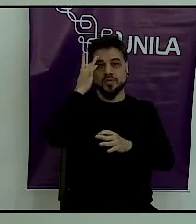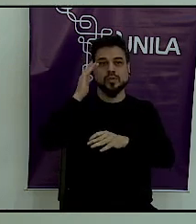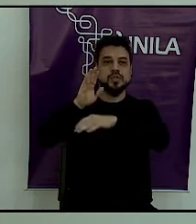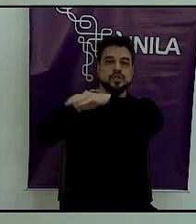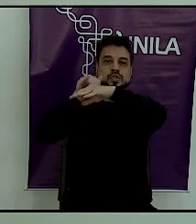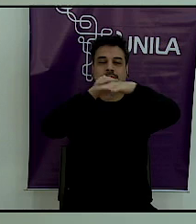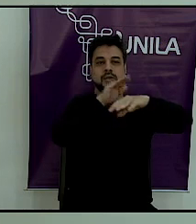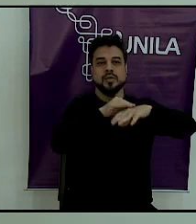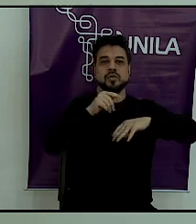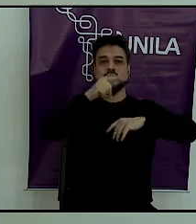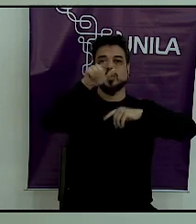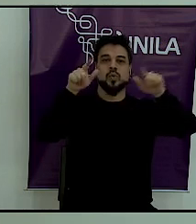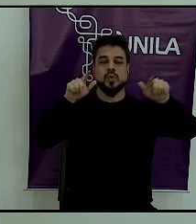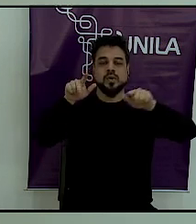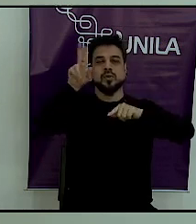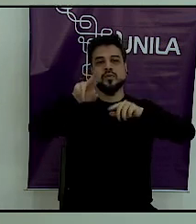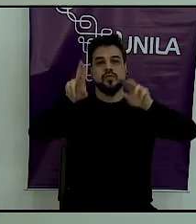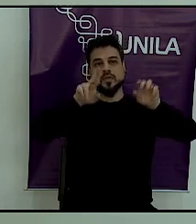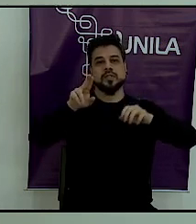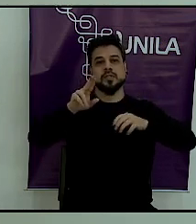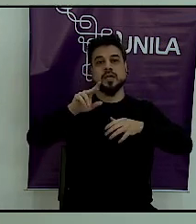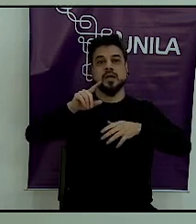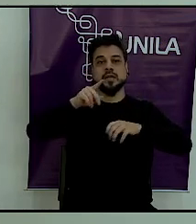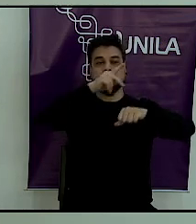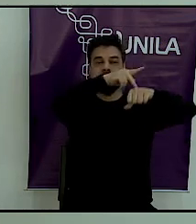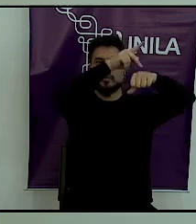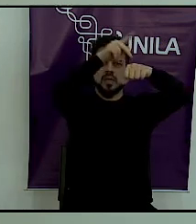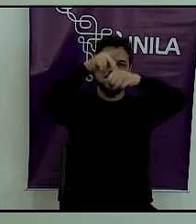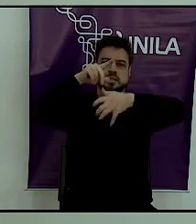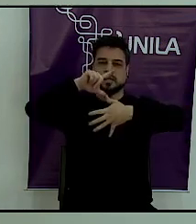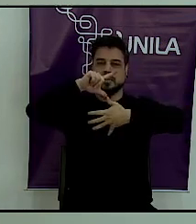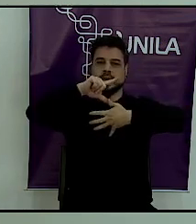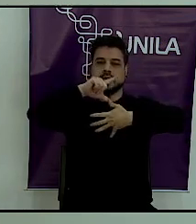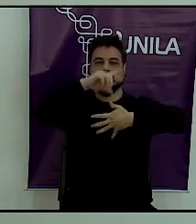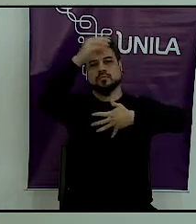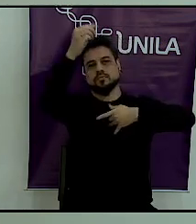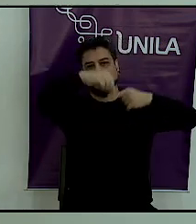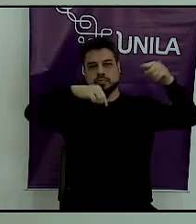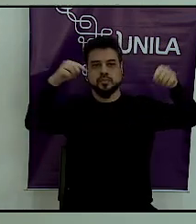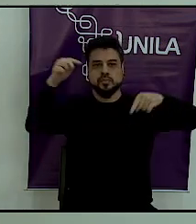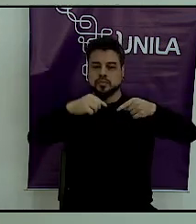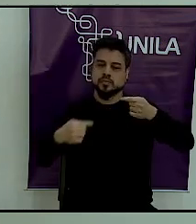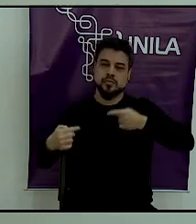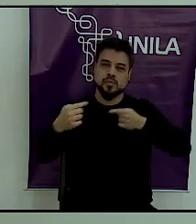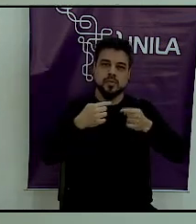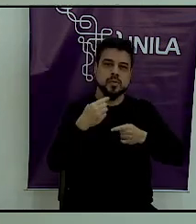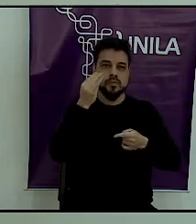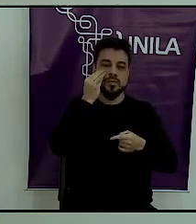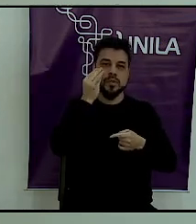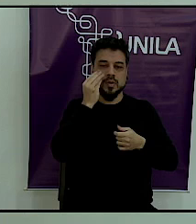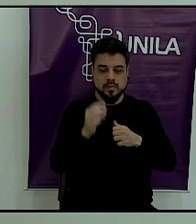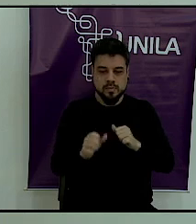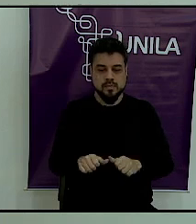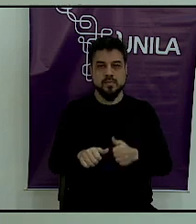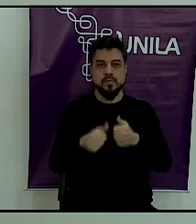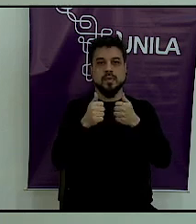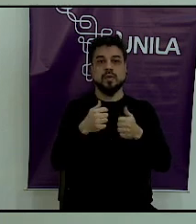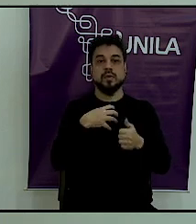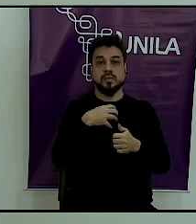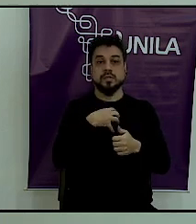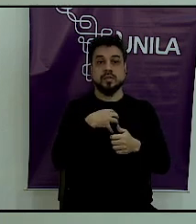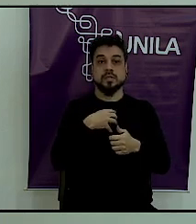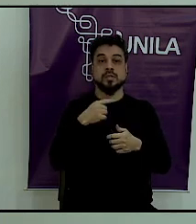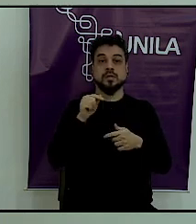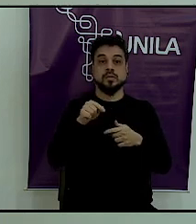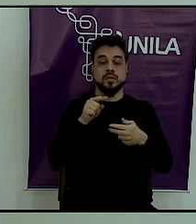outras universidades da América Latina, com as quais possamos dialogar com vistas aí a principalmente essas